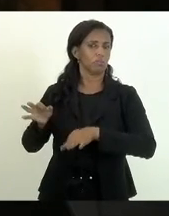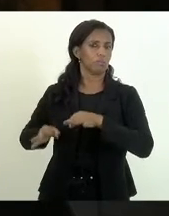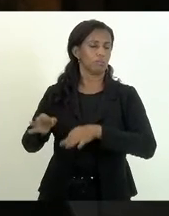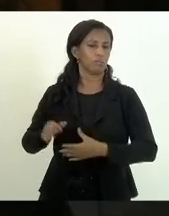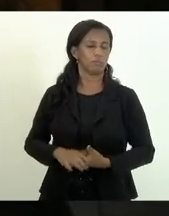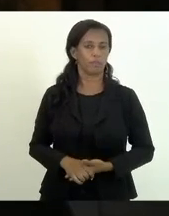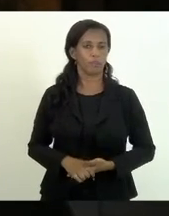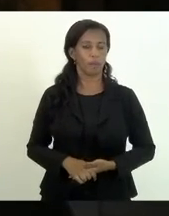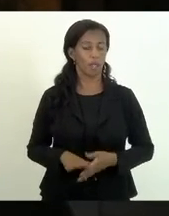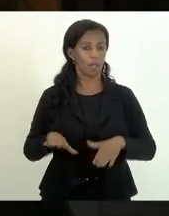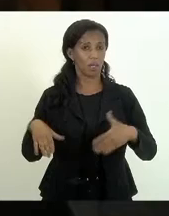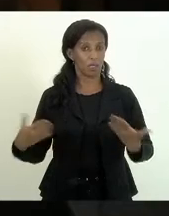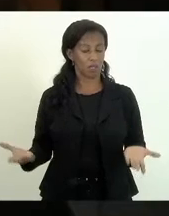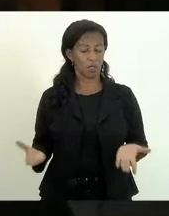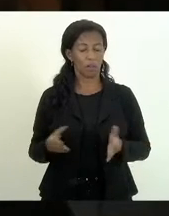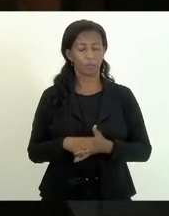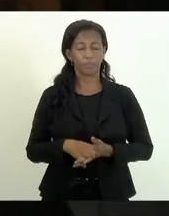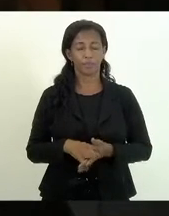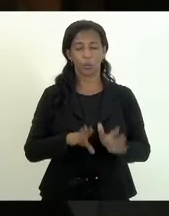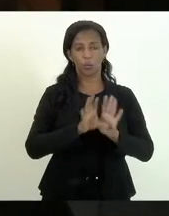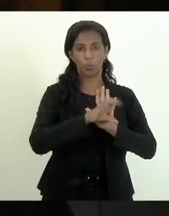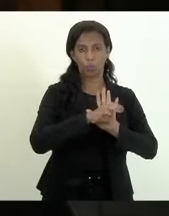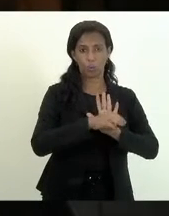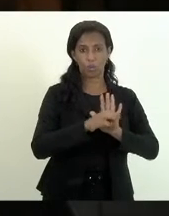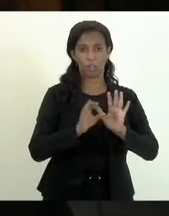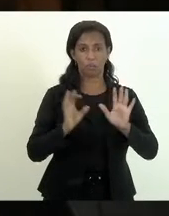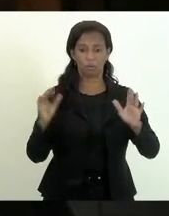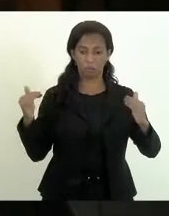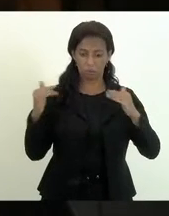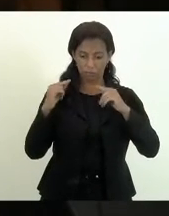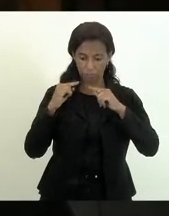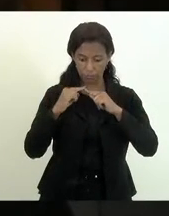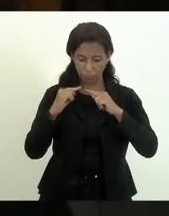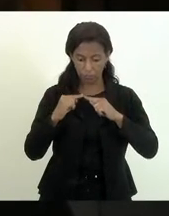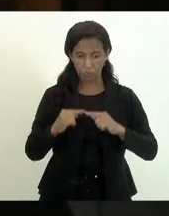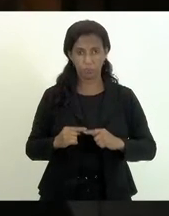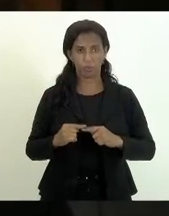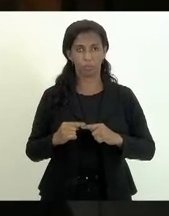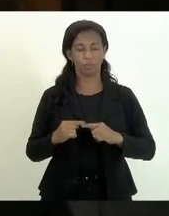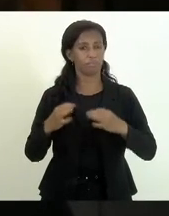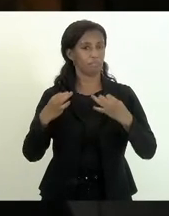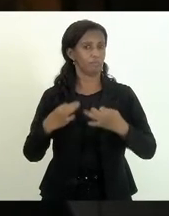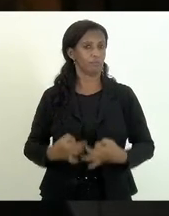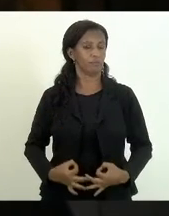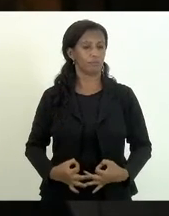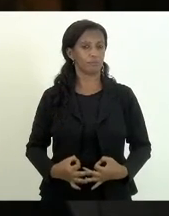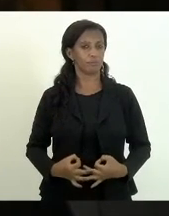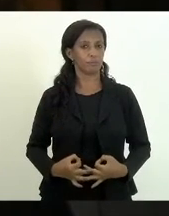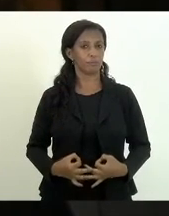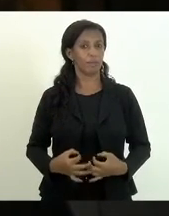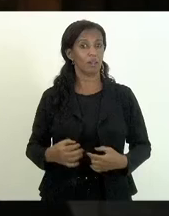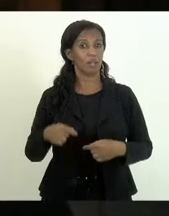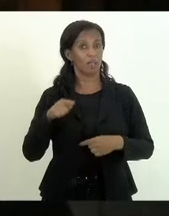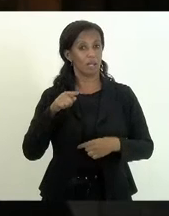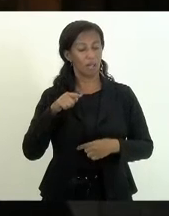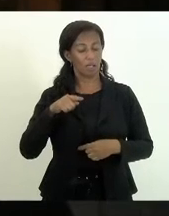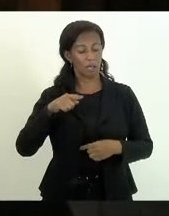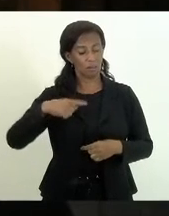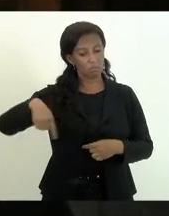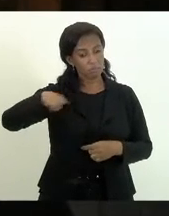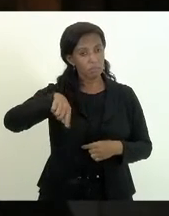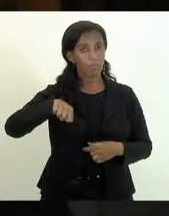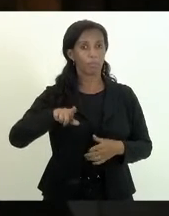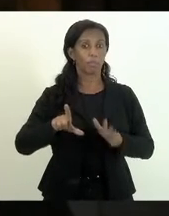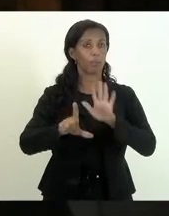o pão conceito justo e correto quem é você por nem definir